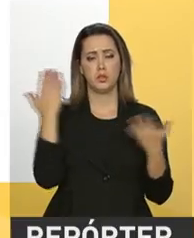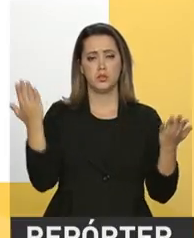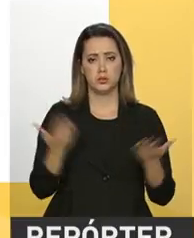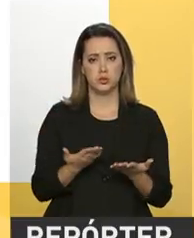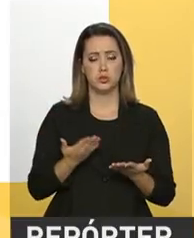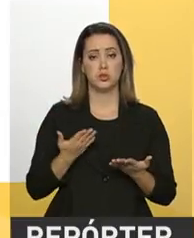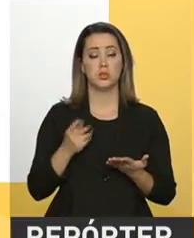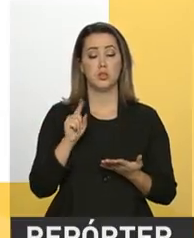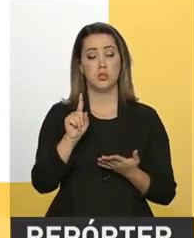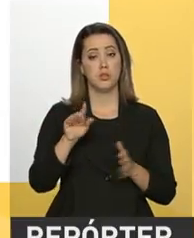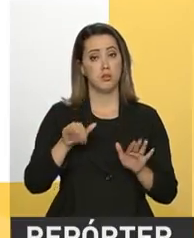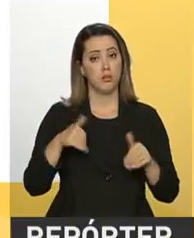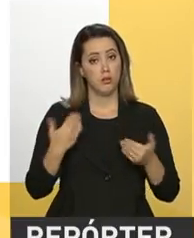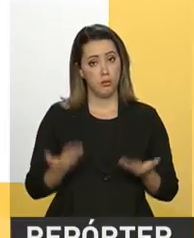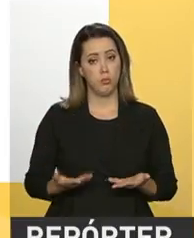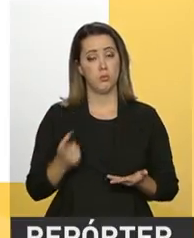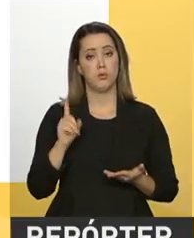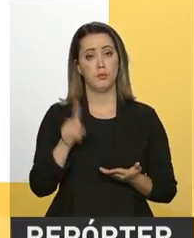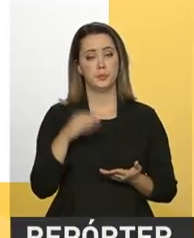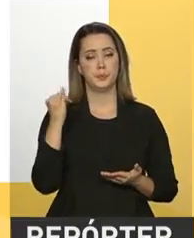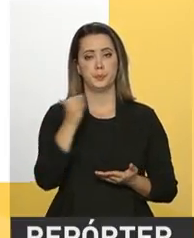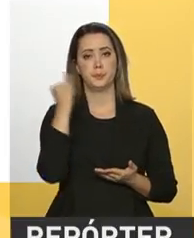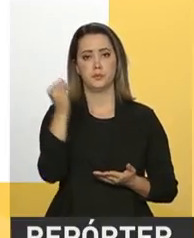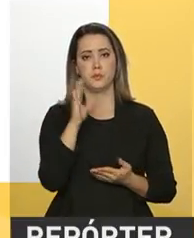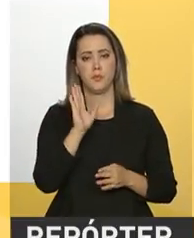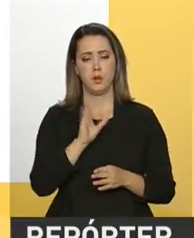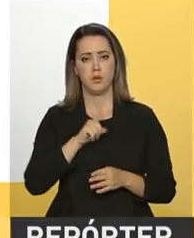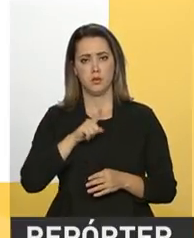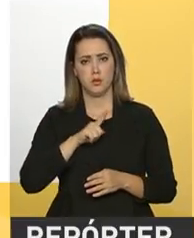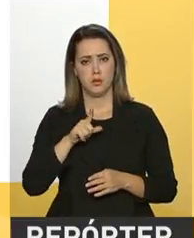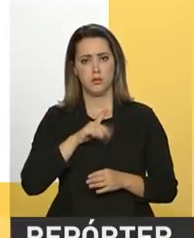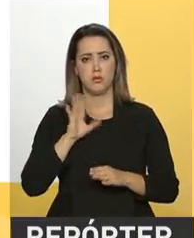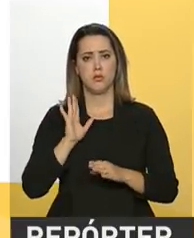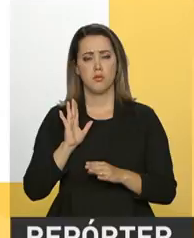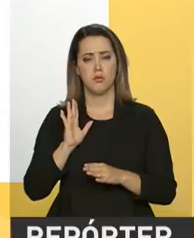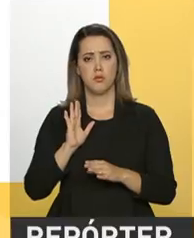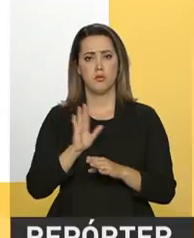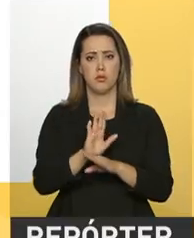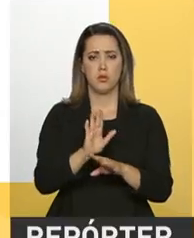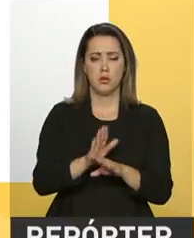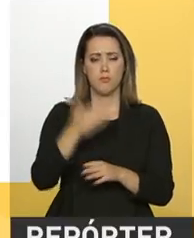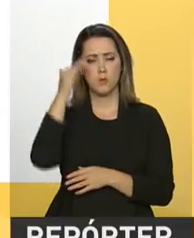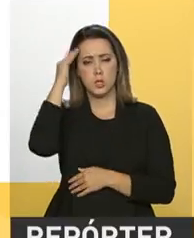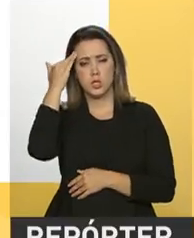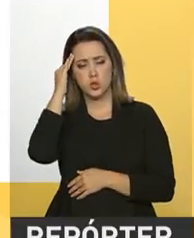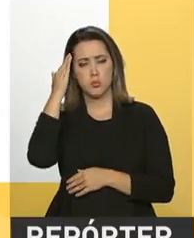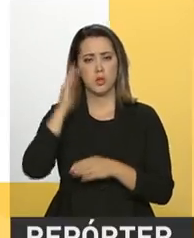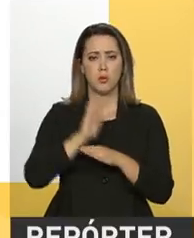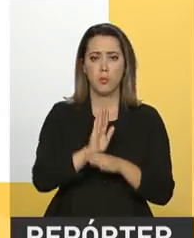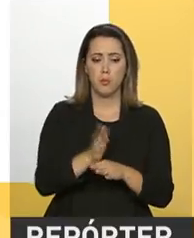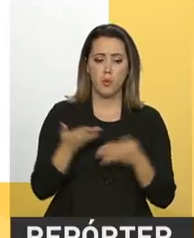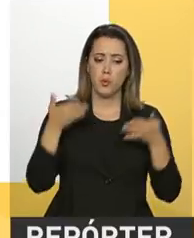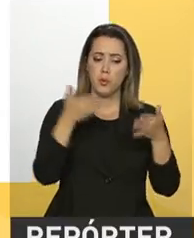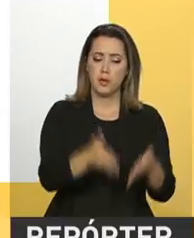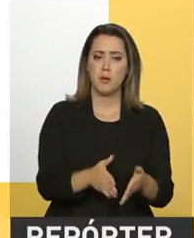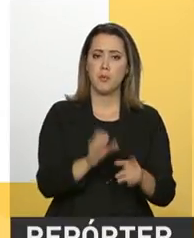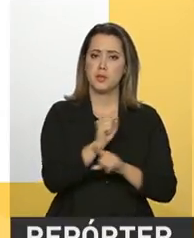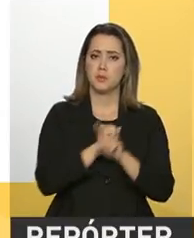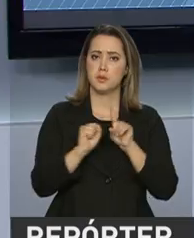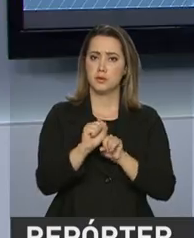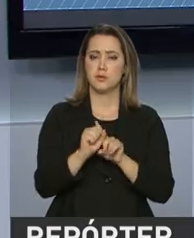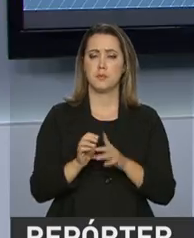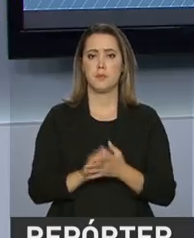por isso é tão importante como a conclusão apoio ea participação ativa da